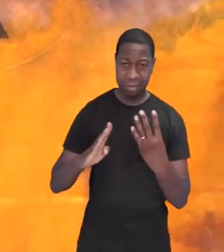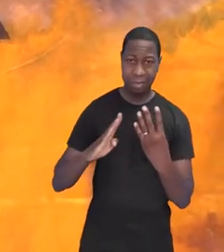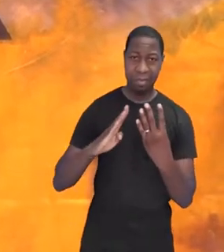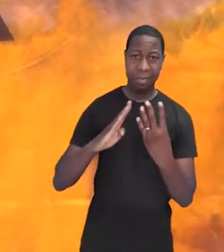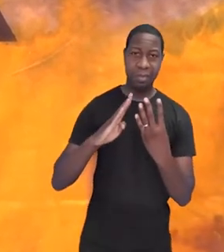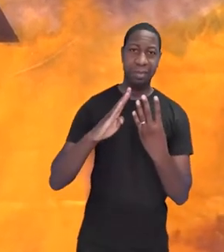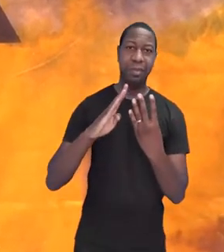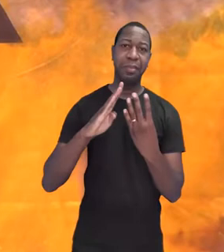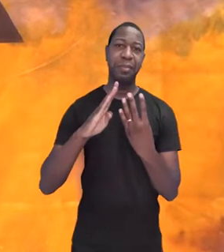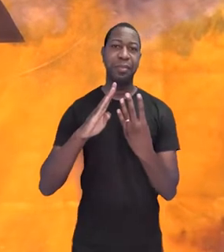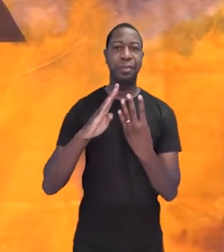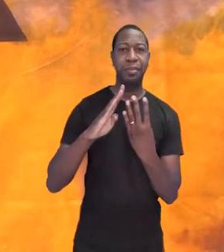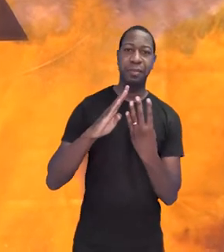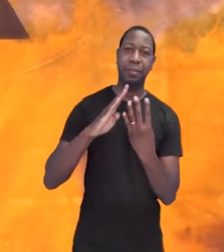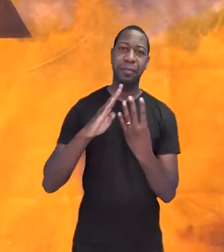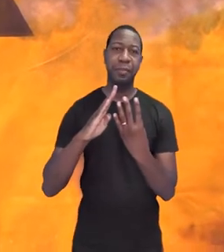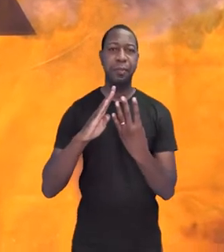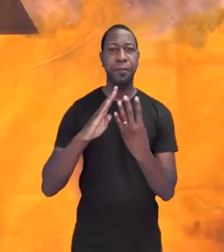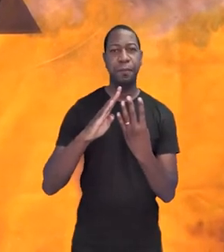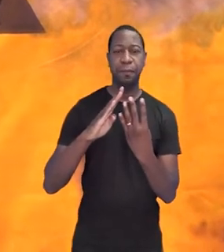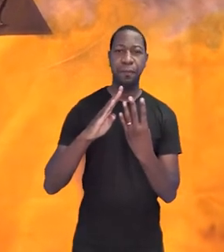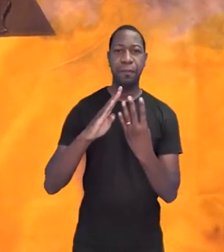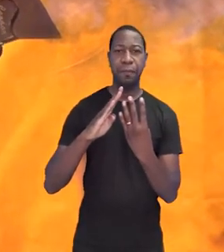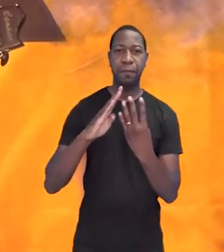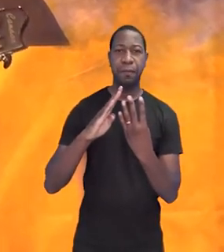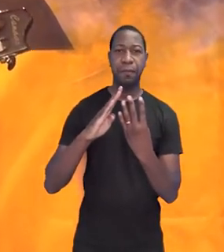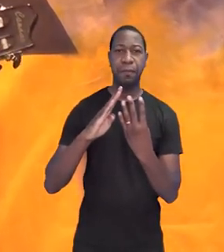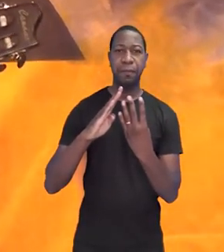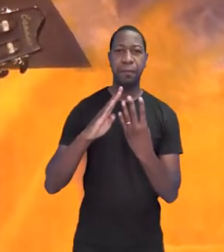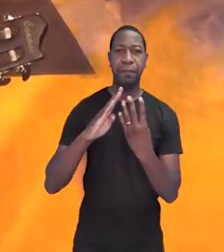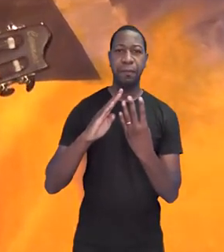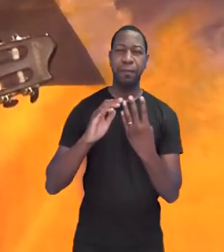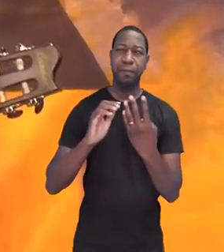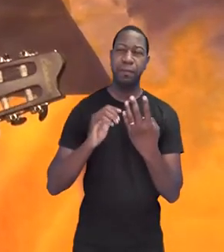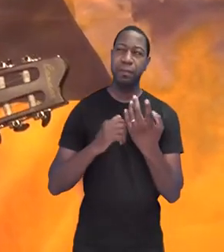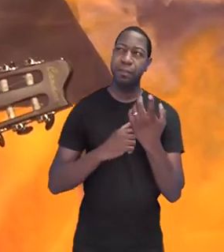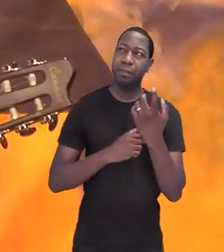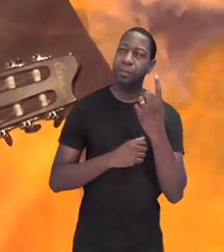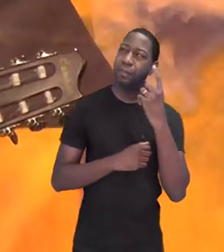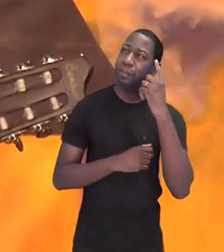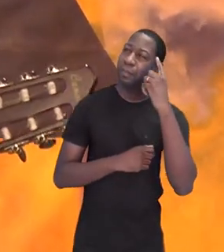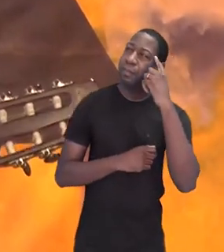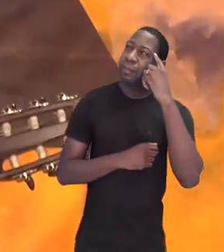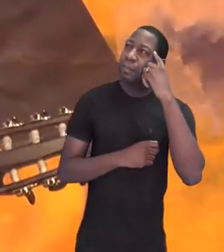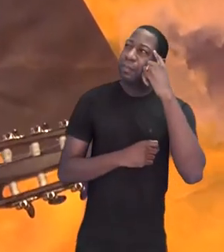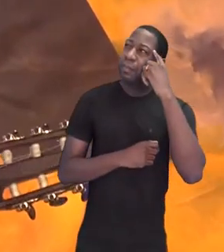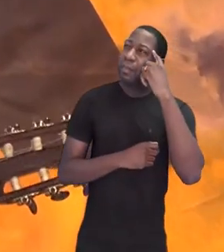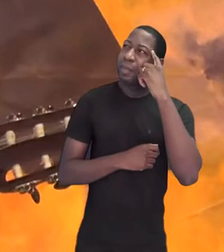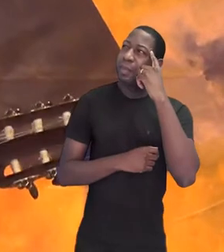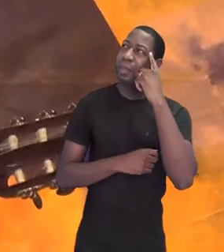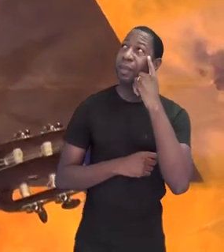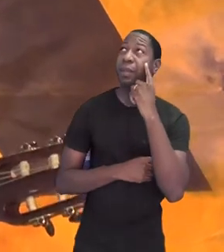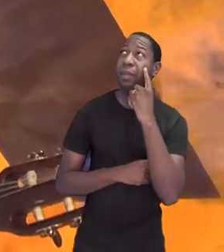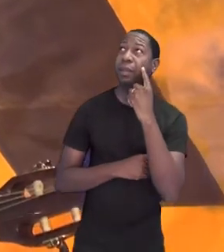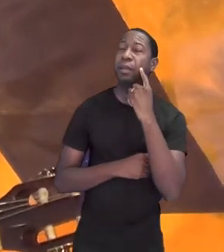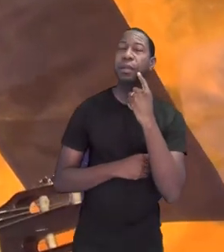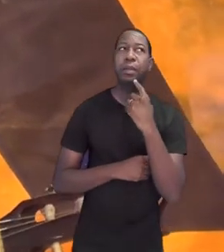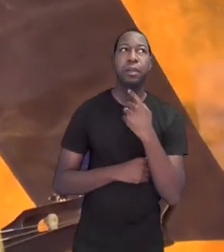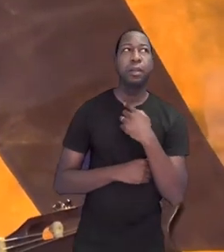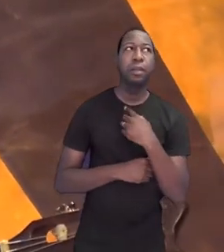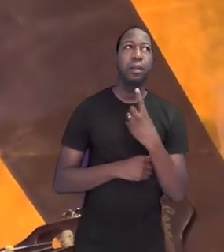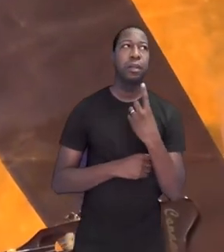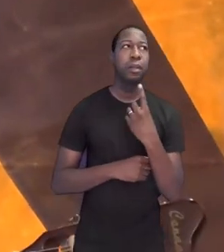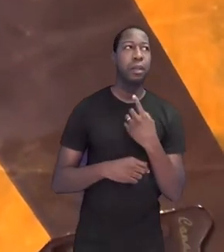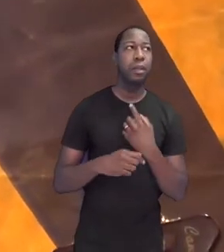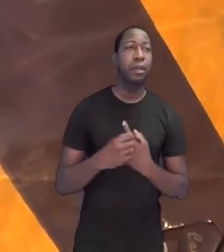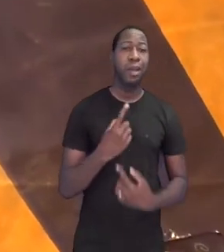casa vazia. Meu Deus, se uma saia entrasse, a